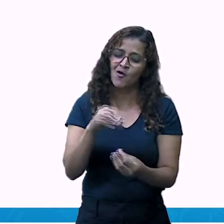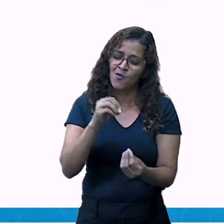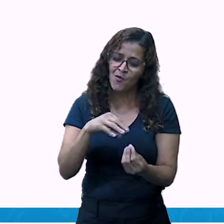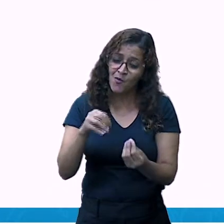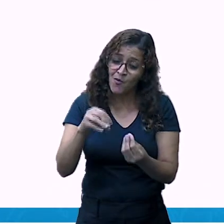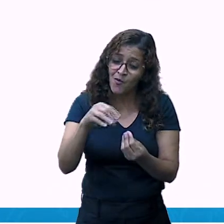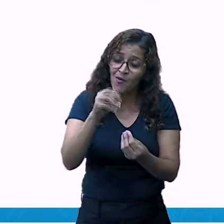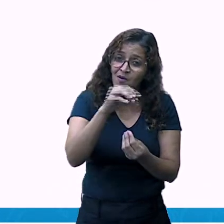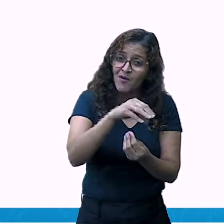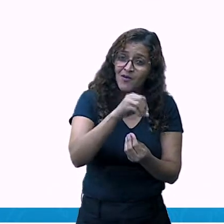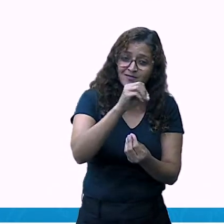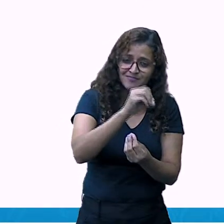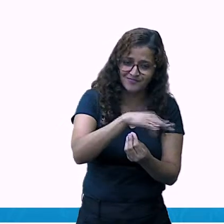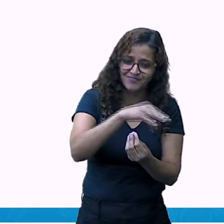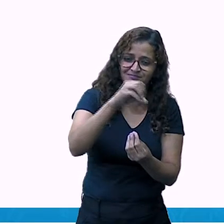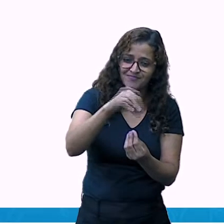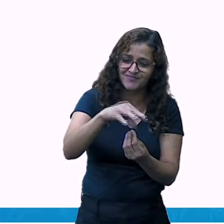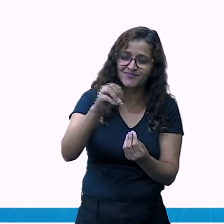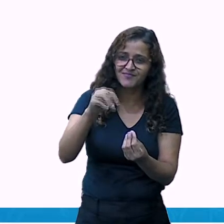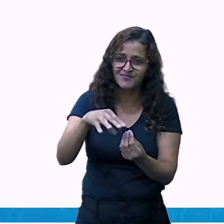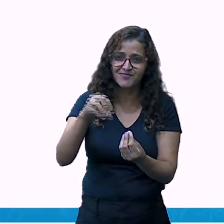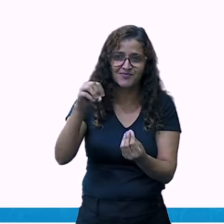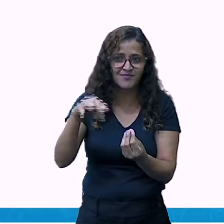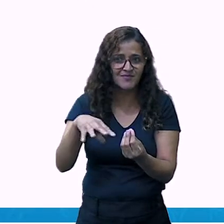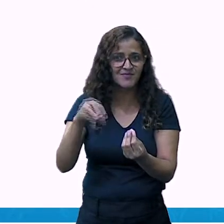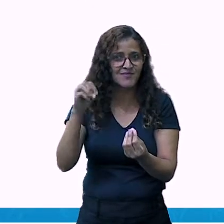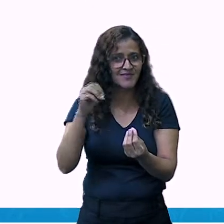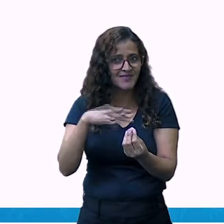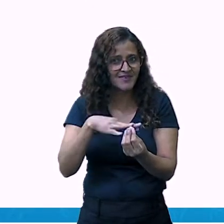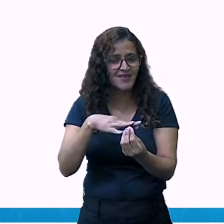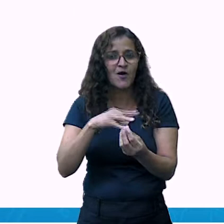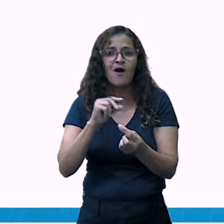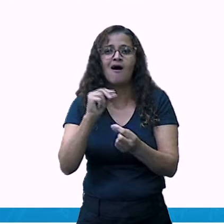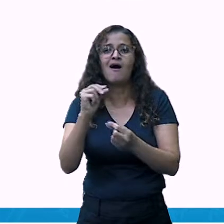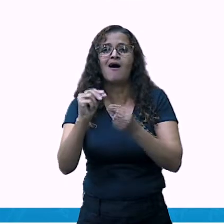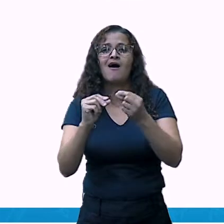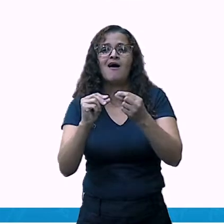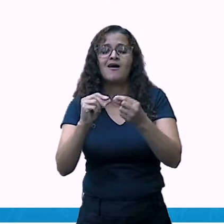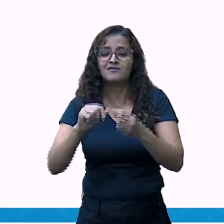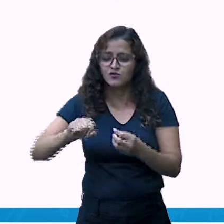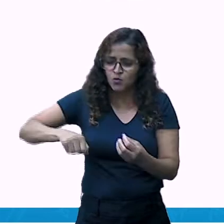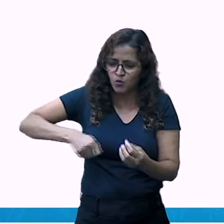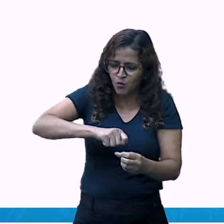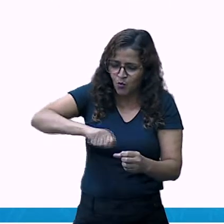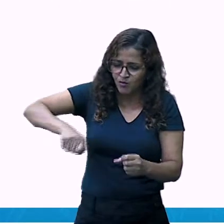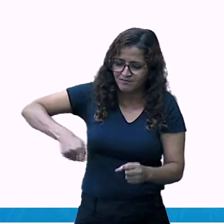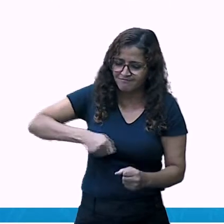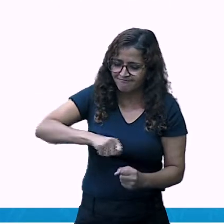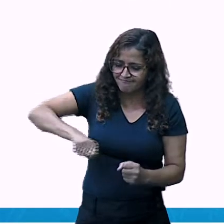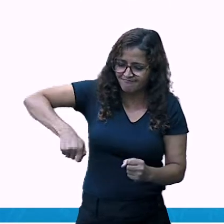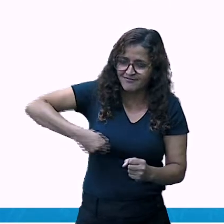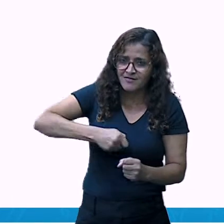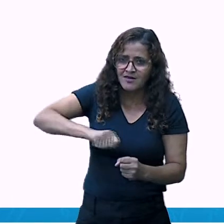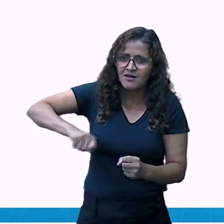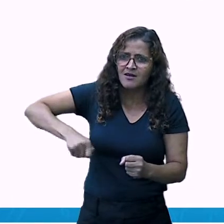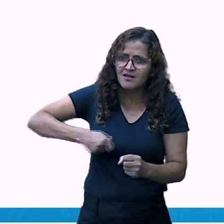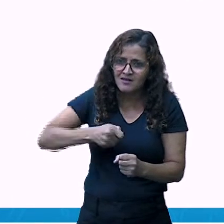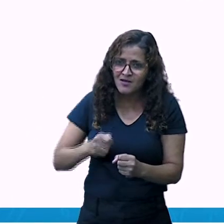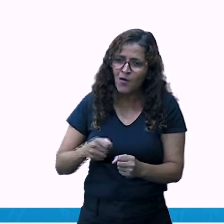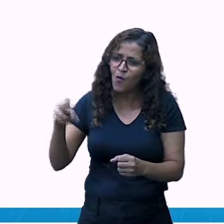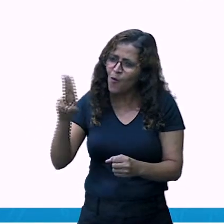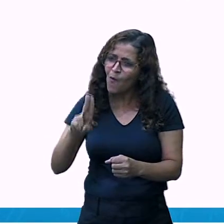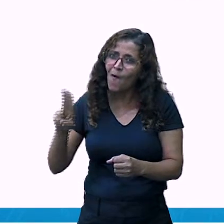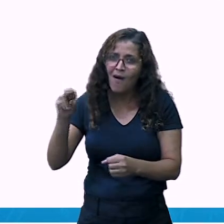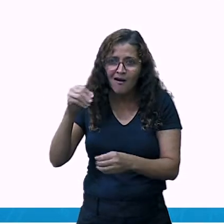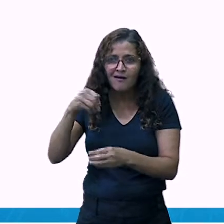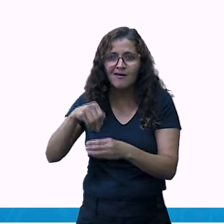fungos e bactérias são utilizadas na produção de alimentos. A transformação